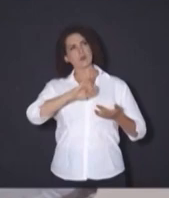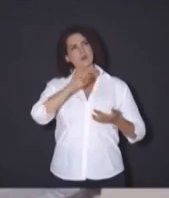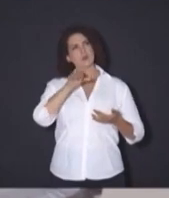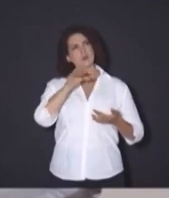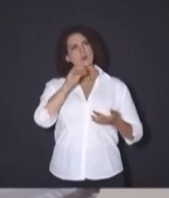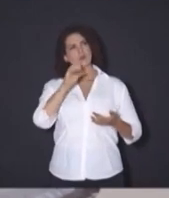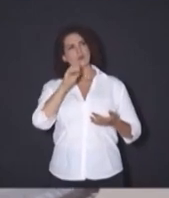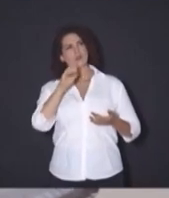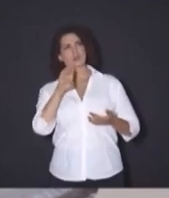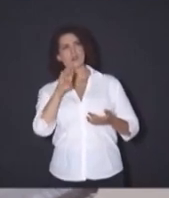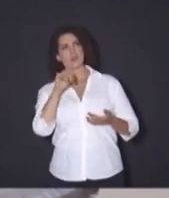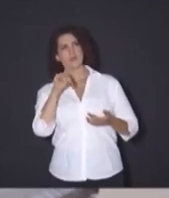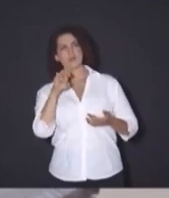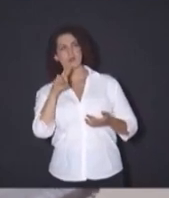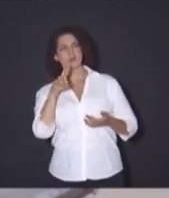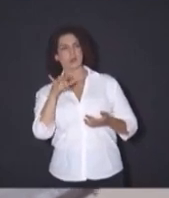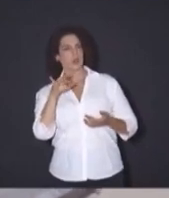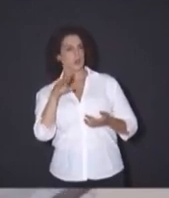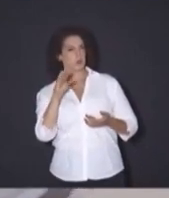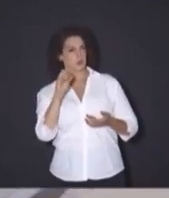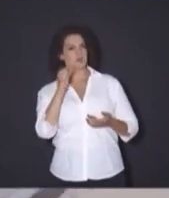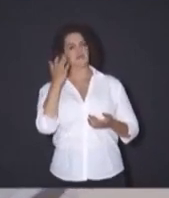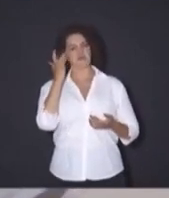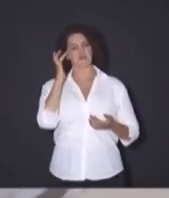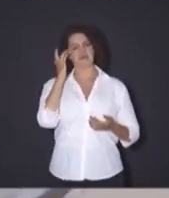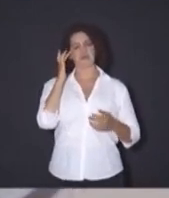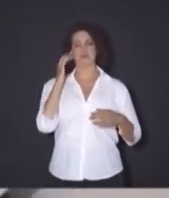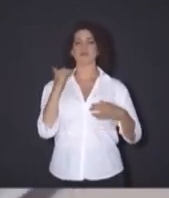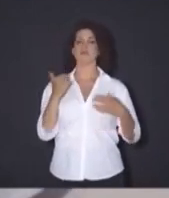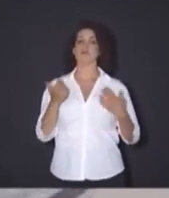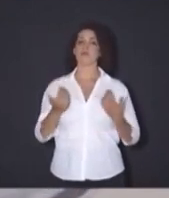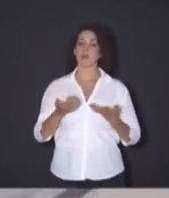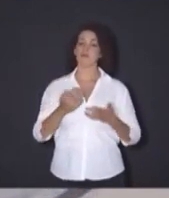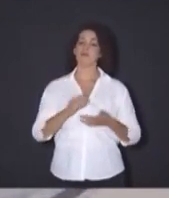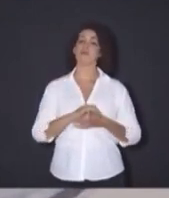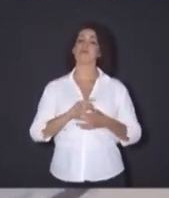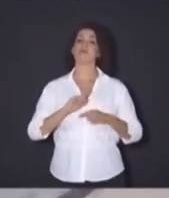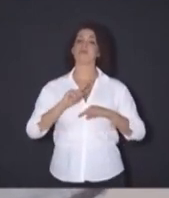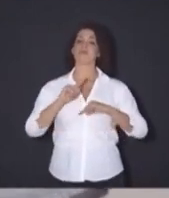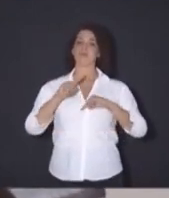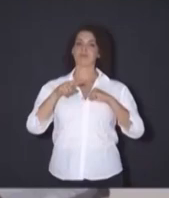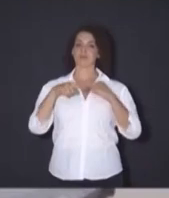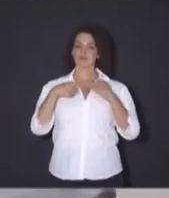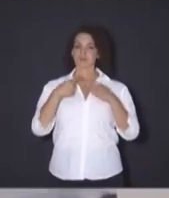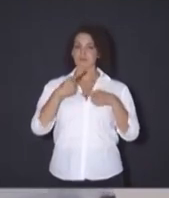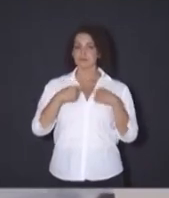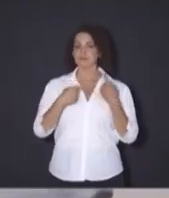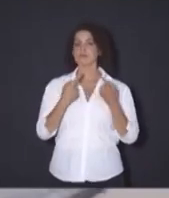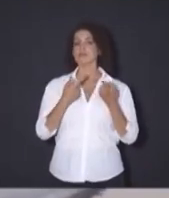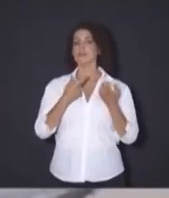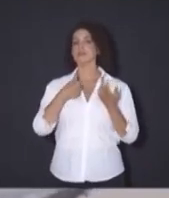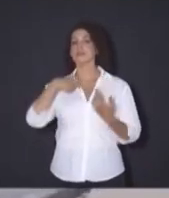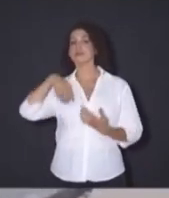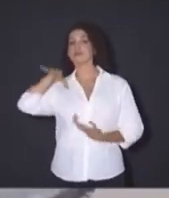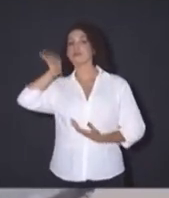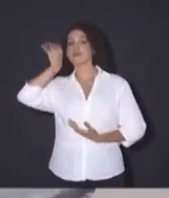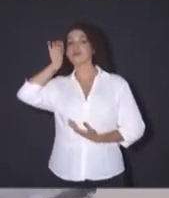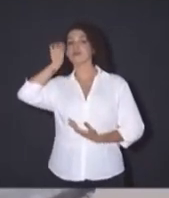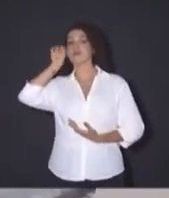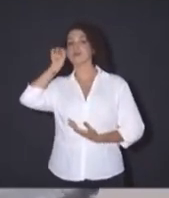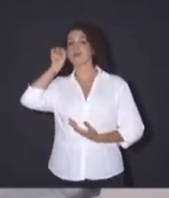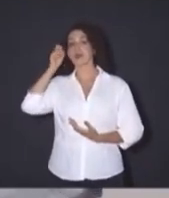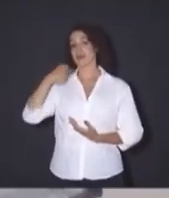Bom, e aí, depois disso, ouvi, né,